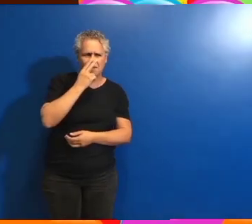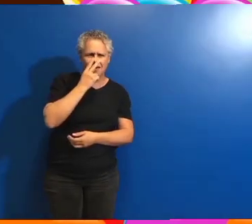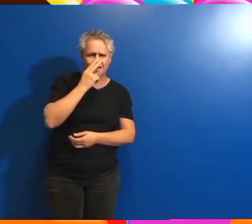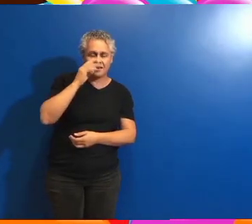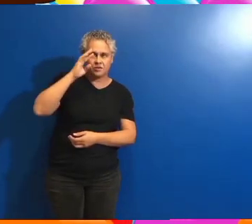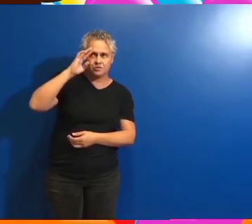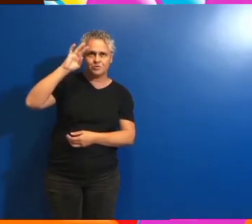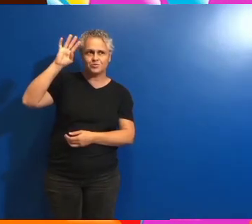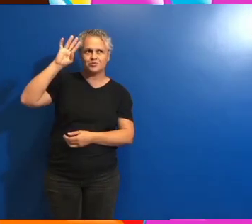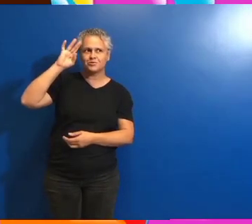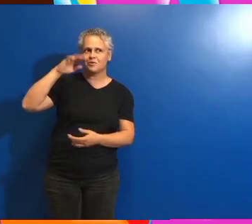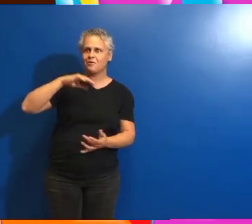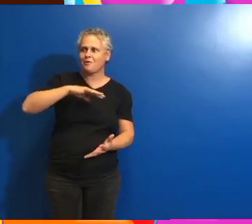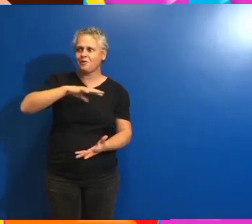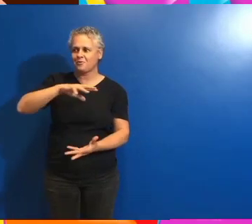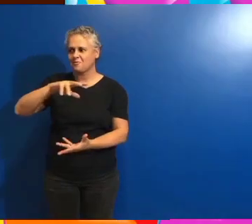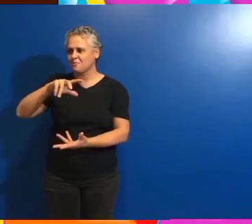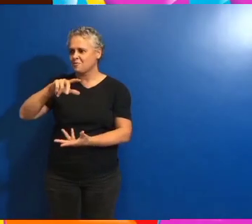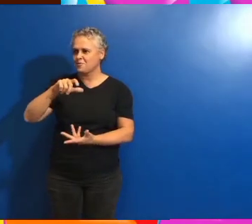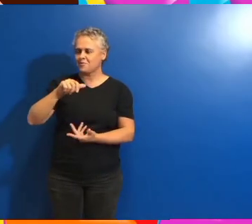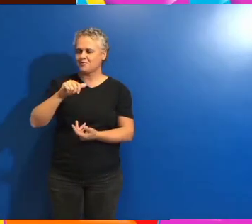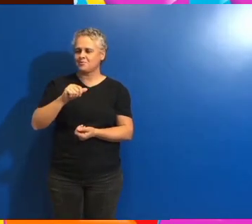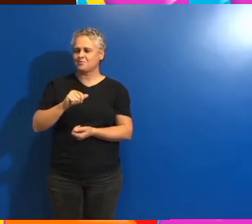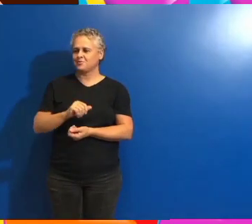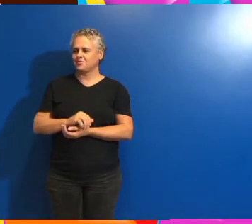É como uma terra dos sonhos,